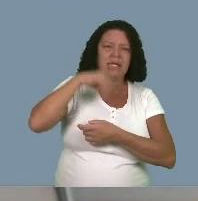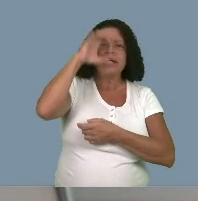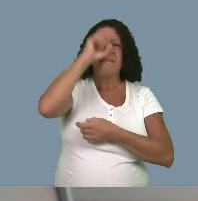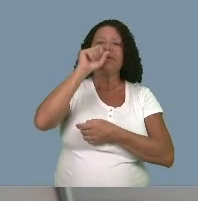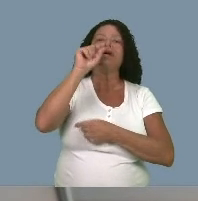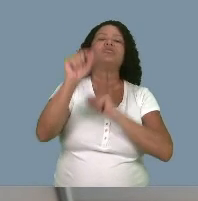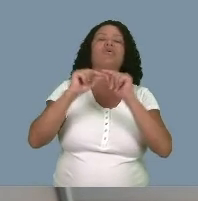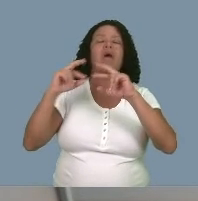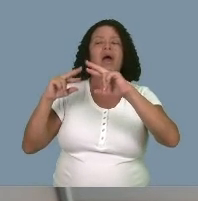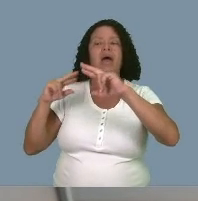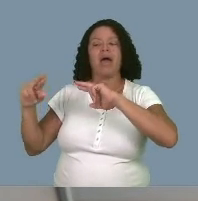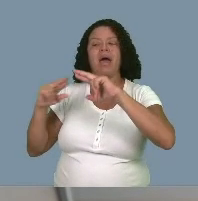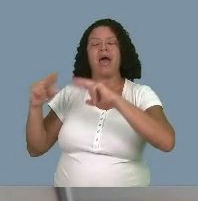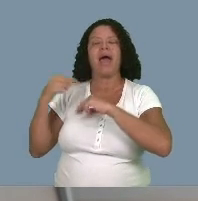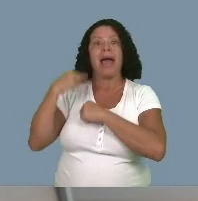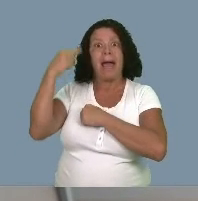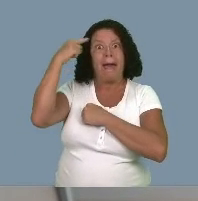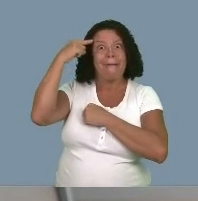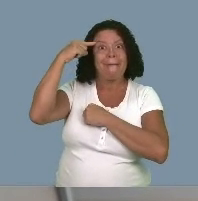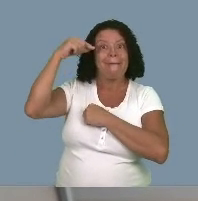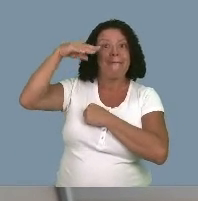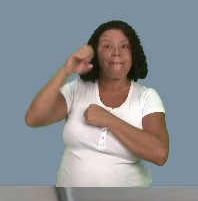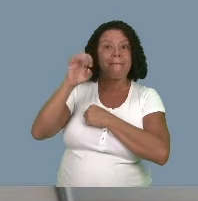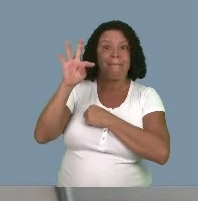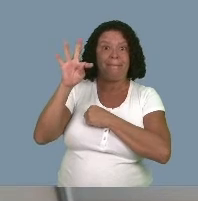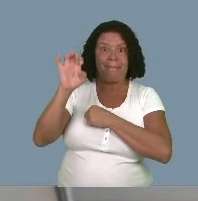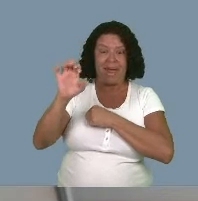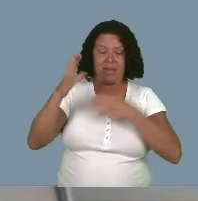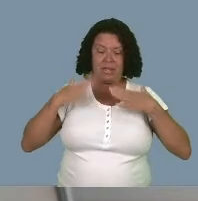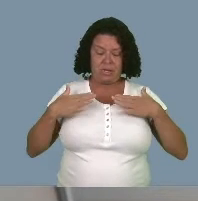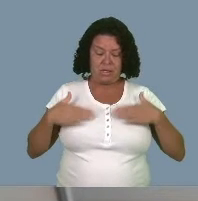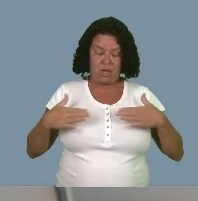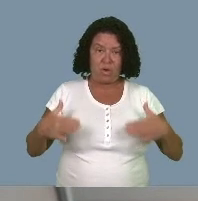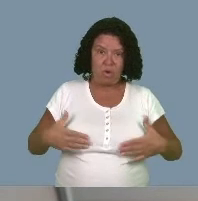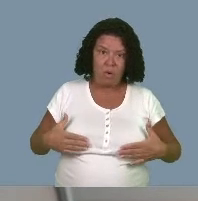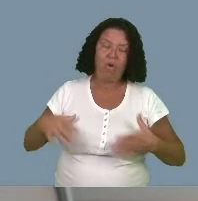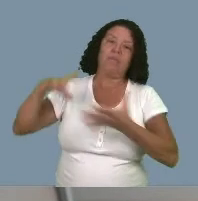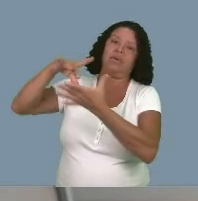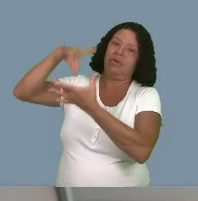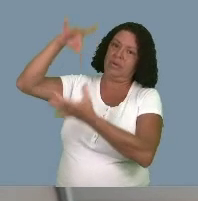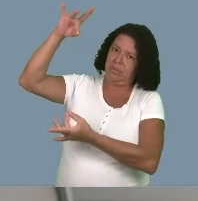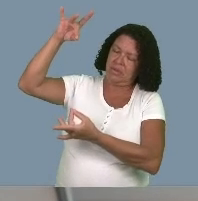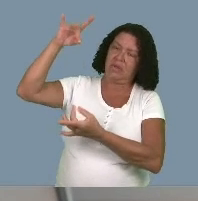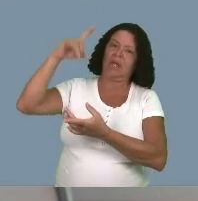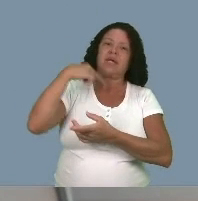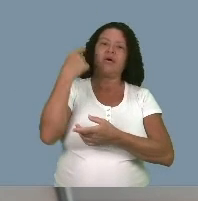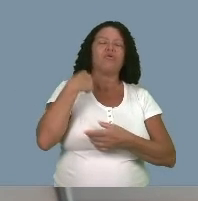essa relação entre a mente, o corpo e o espírito, né? E que os